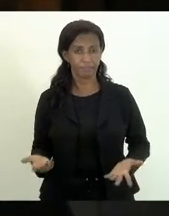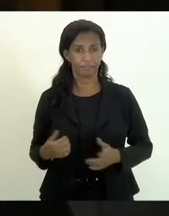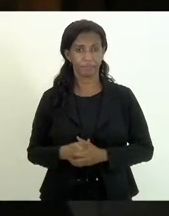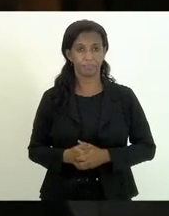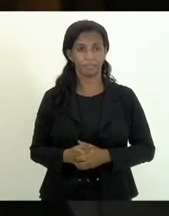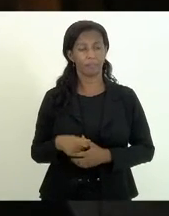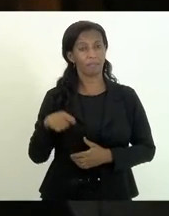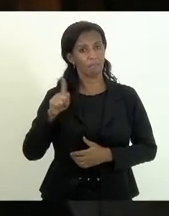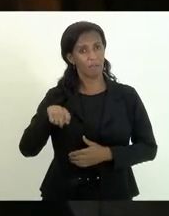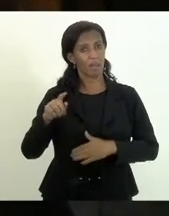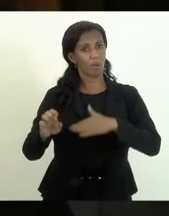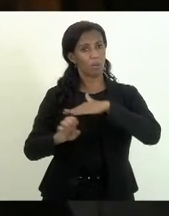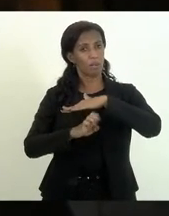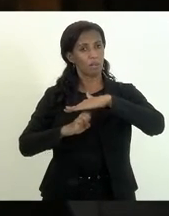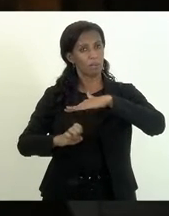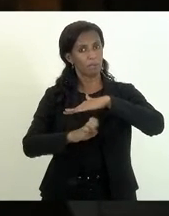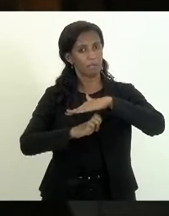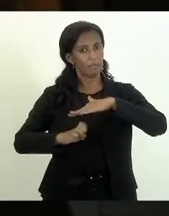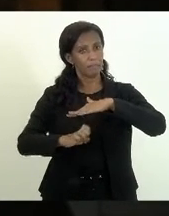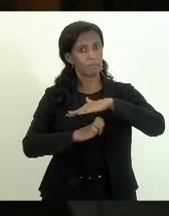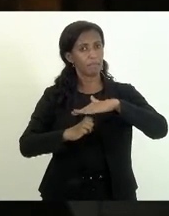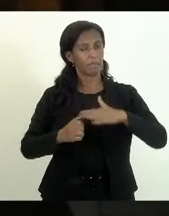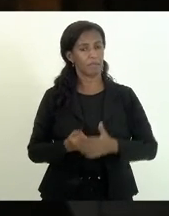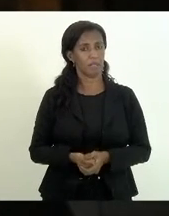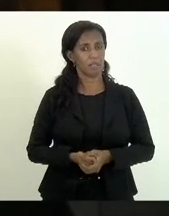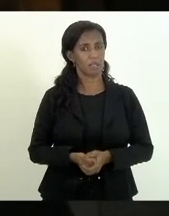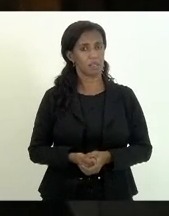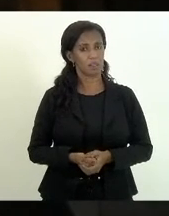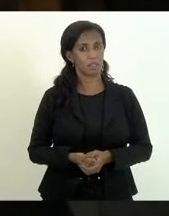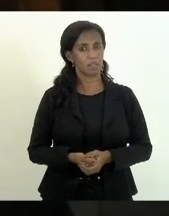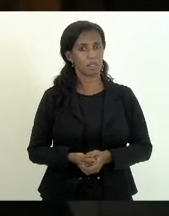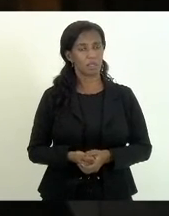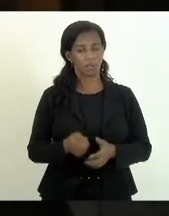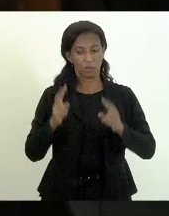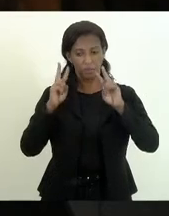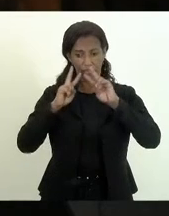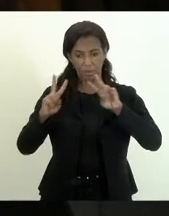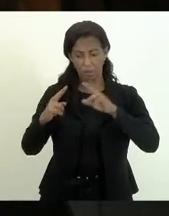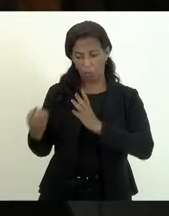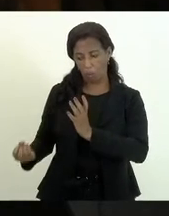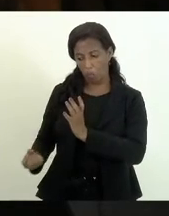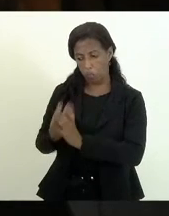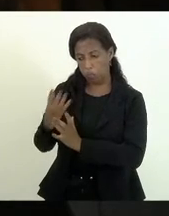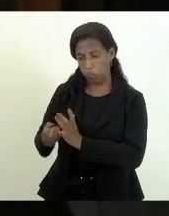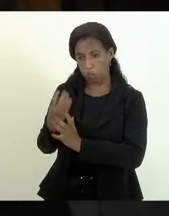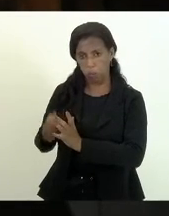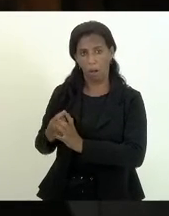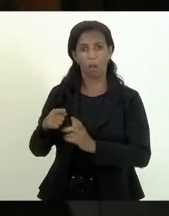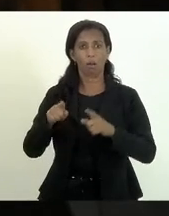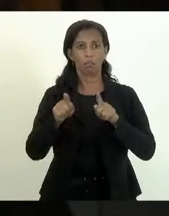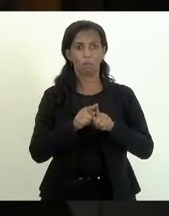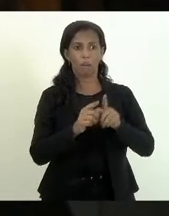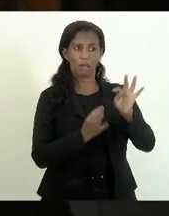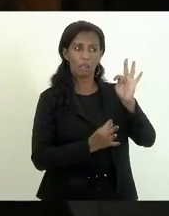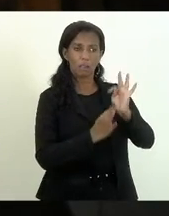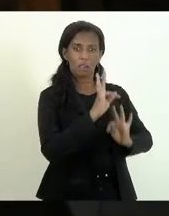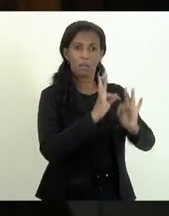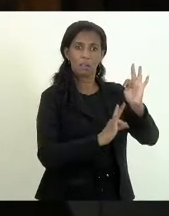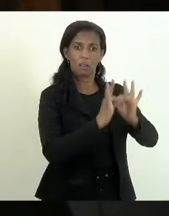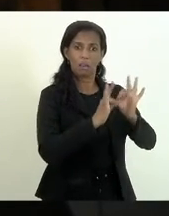é uma empresa que só ponto de vista da produção da tecnologia